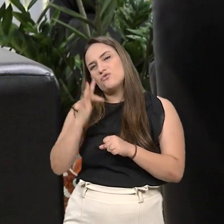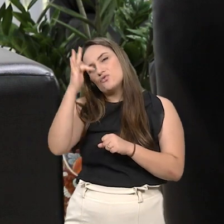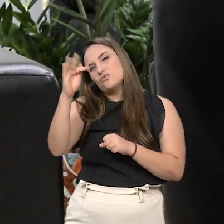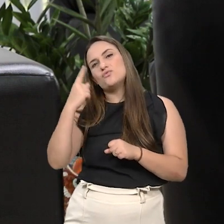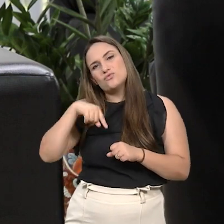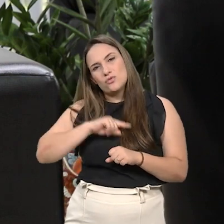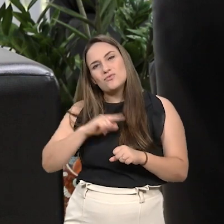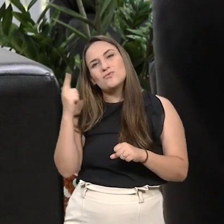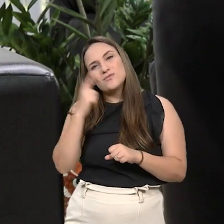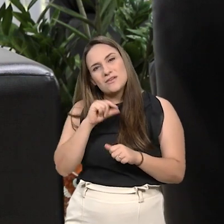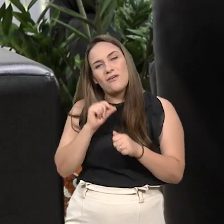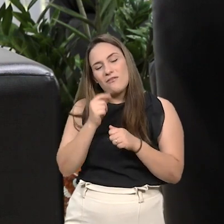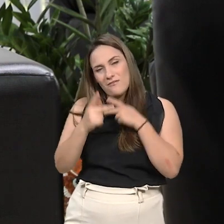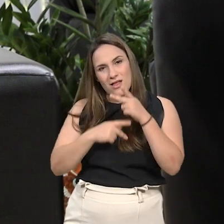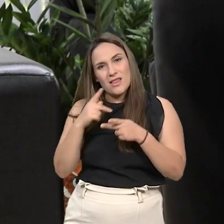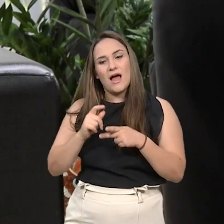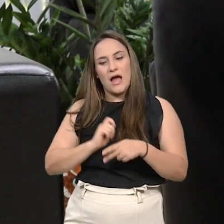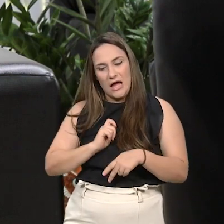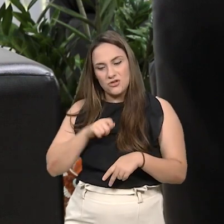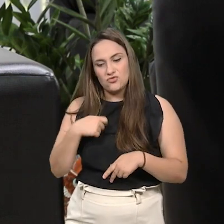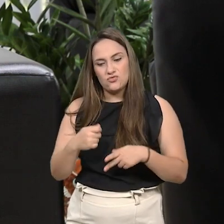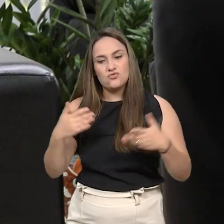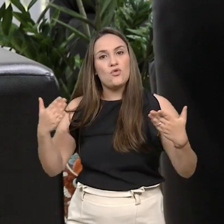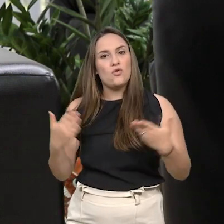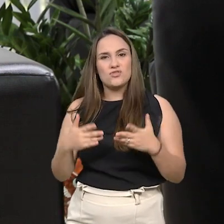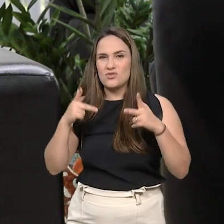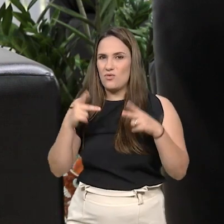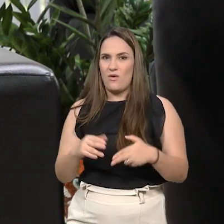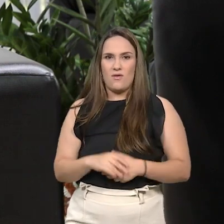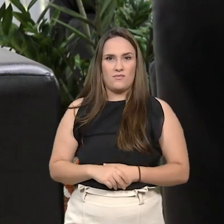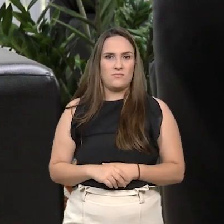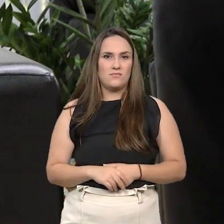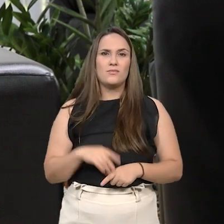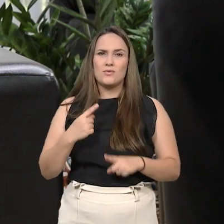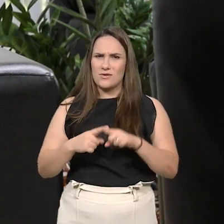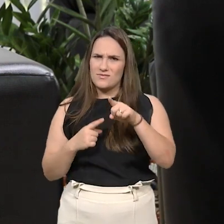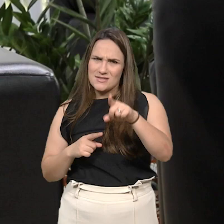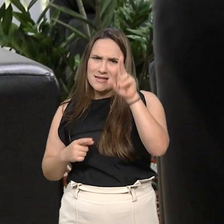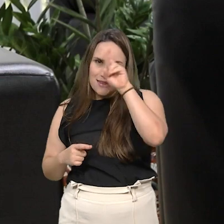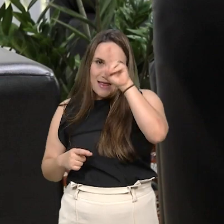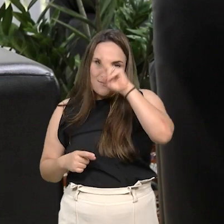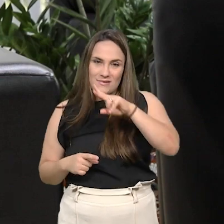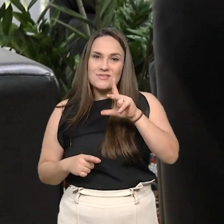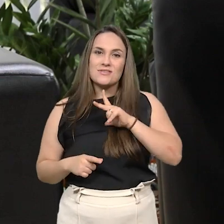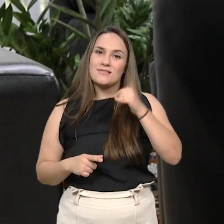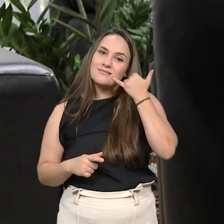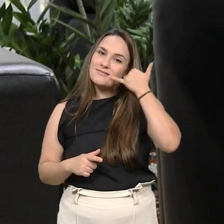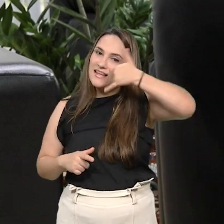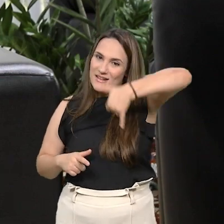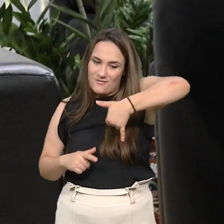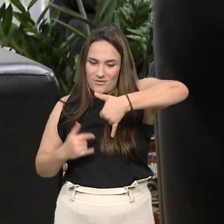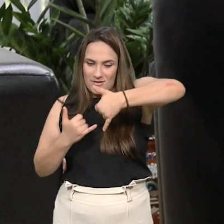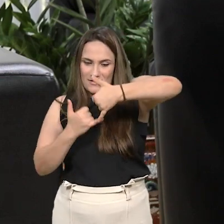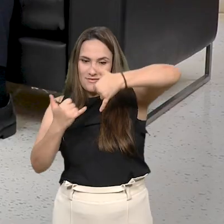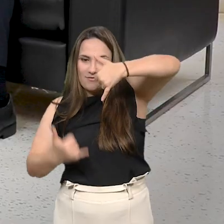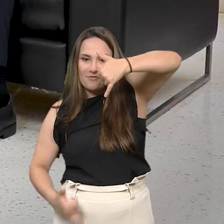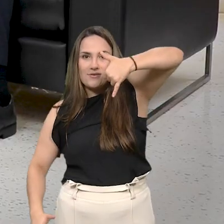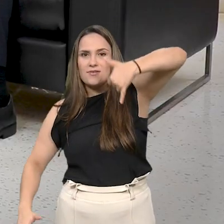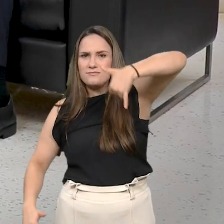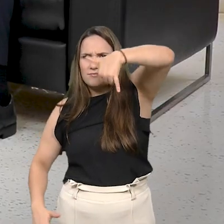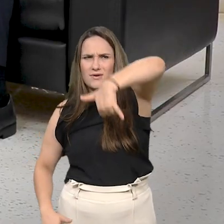possa falar desses atos que nós estamos conversando hoje, como a gente conversa hoje dos telefones com fio que tinha na nossa casa de